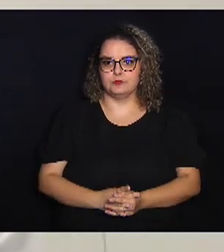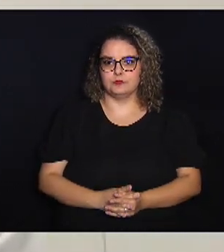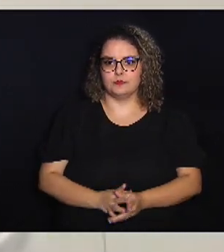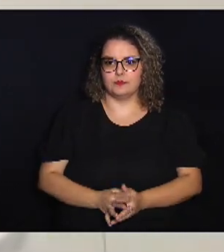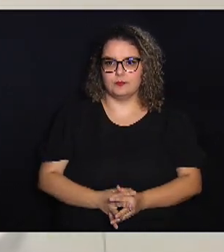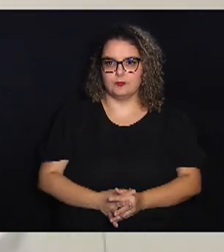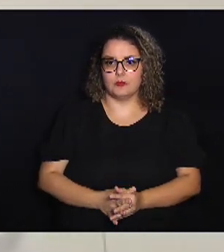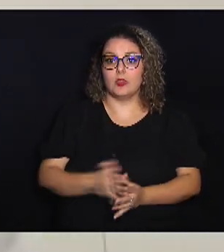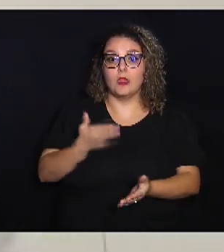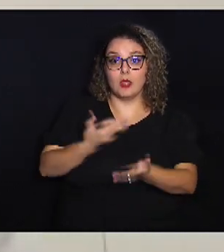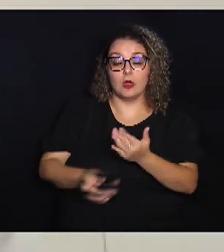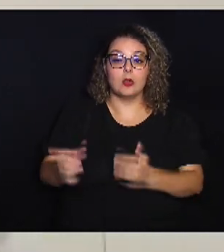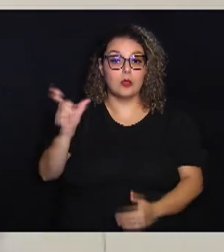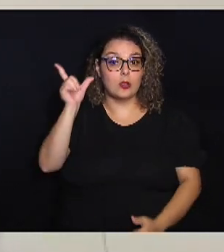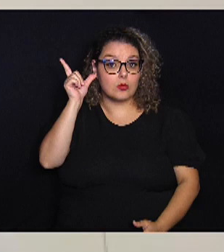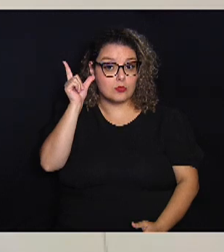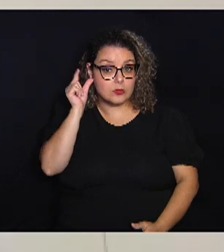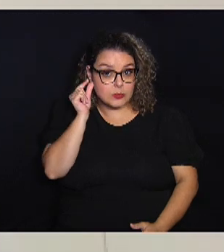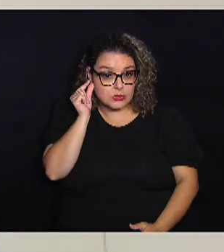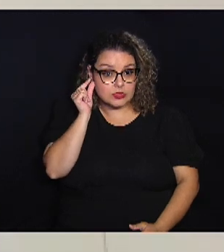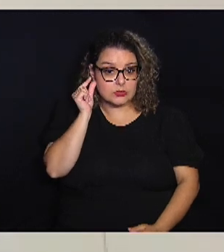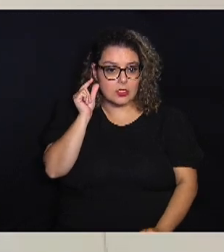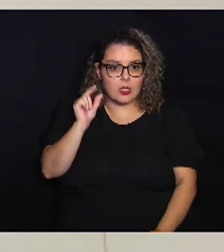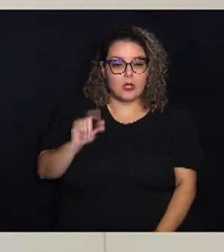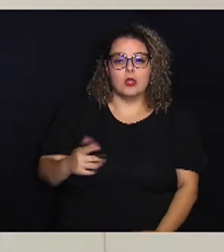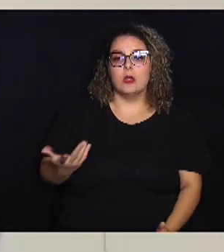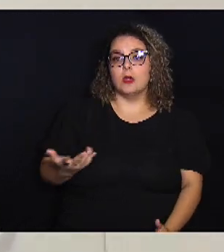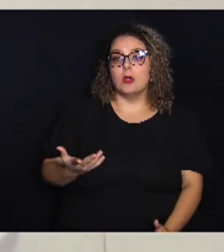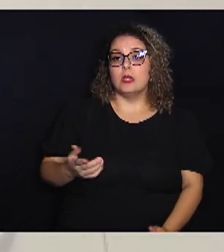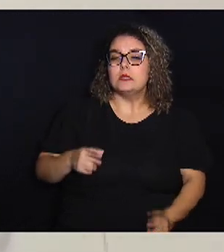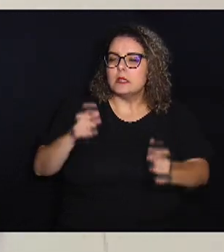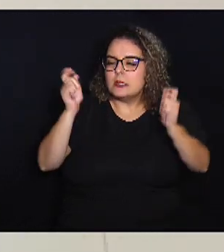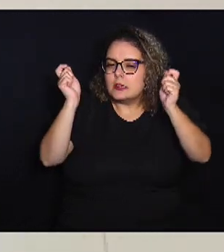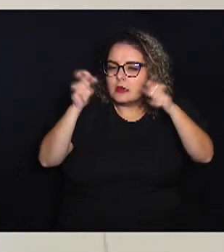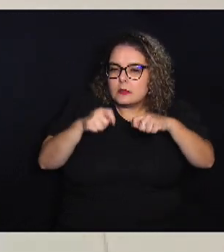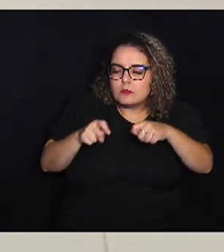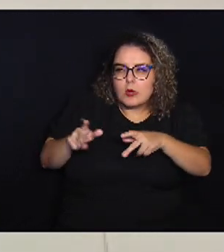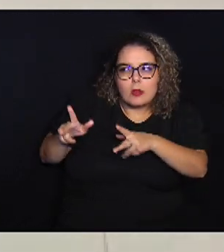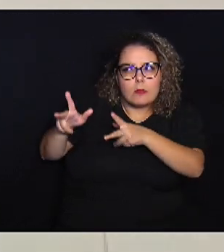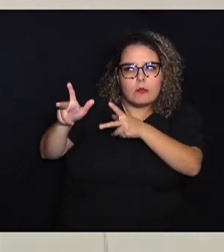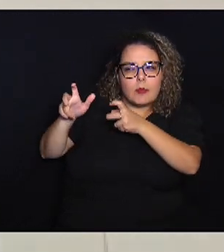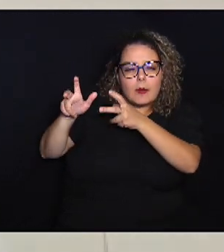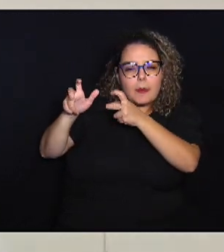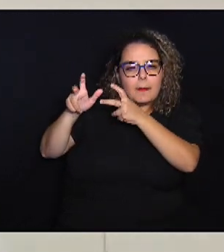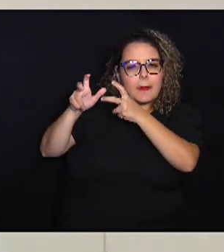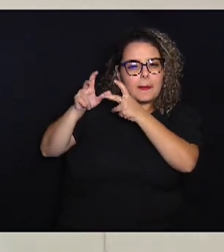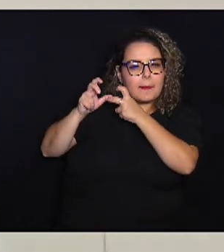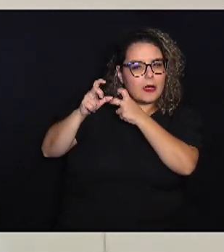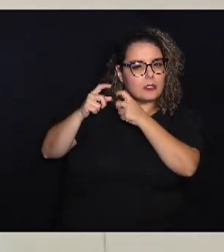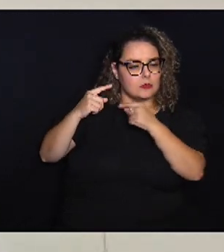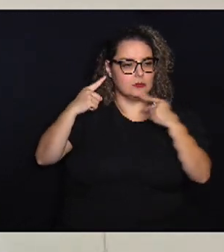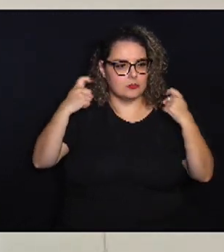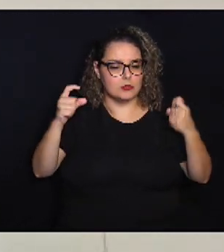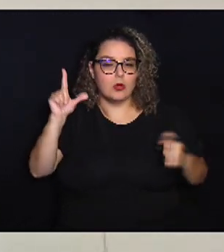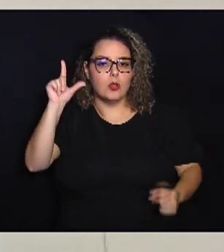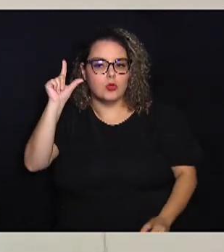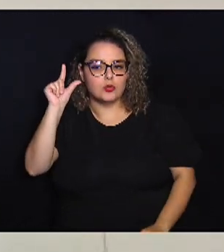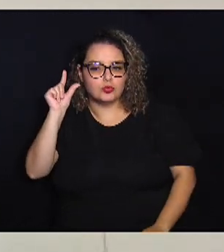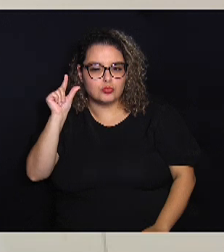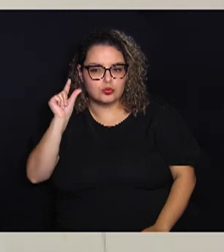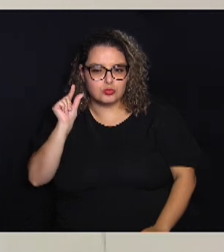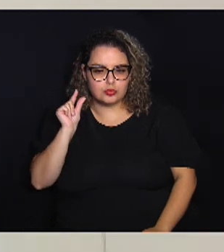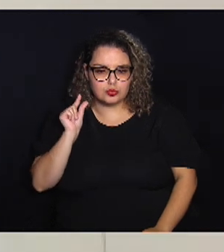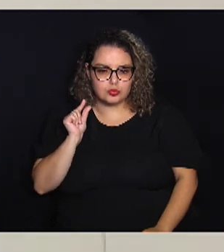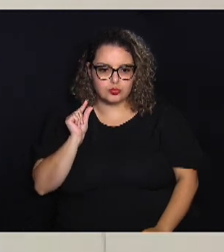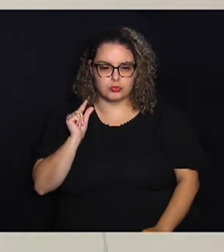A perda auditiva ela é uma diminuição da capacidade das pessoas em perceber os sons,